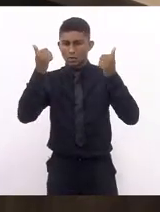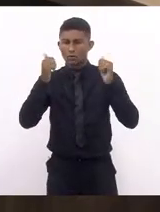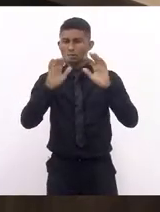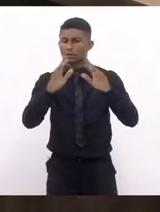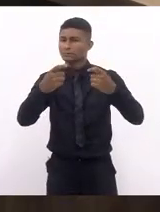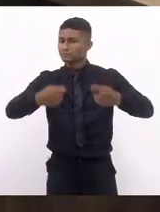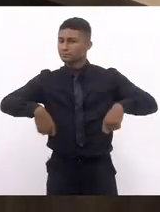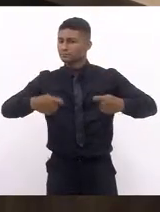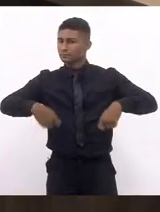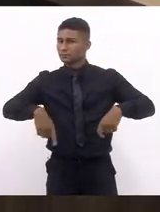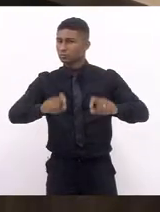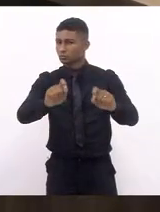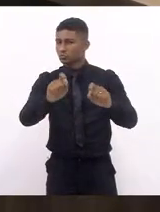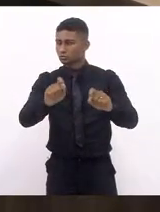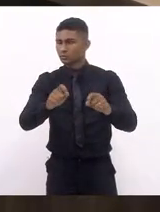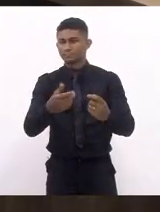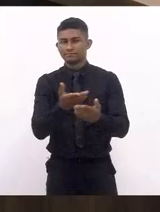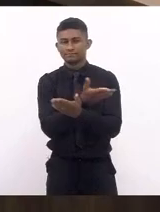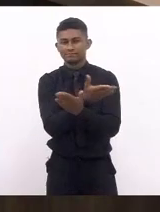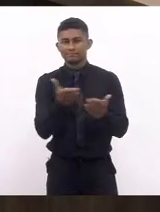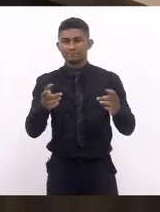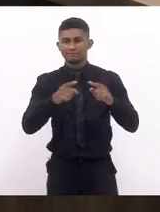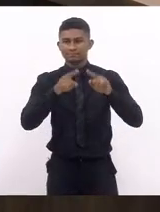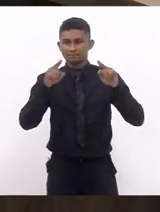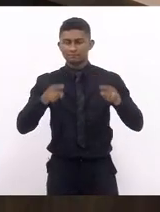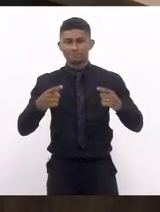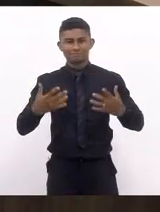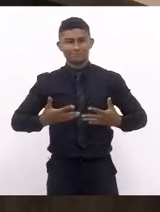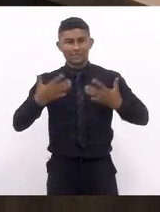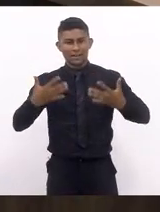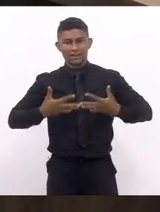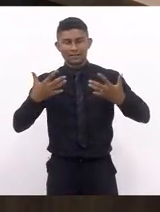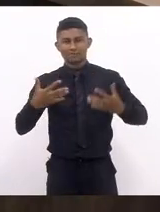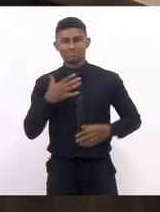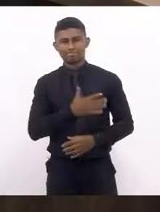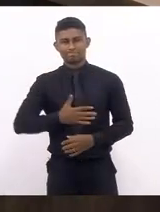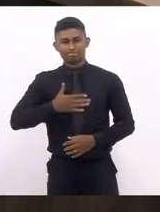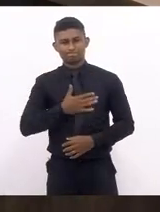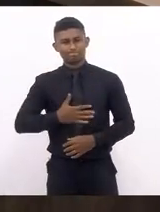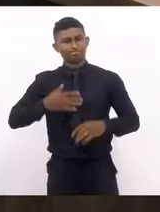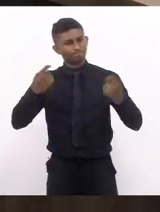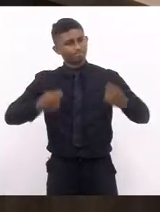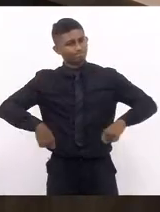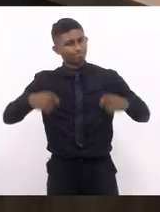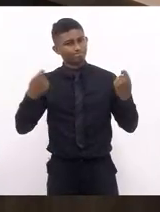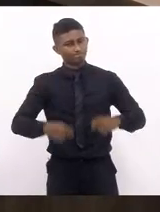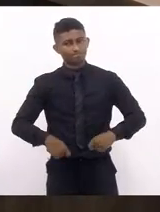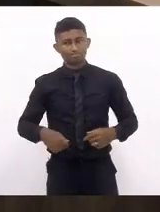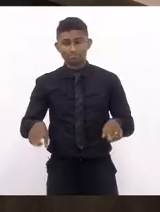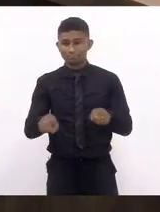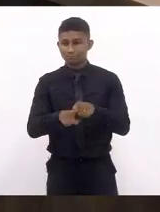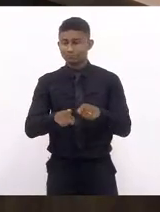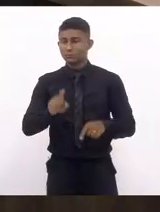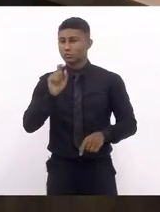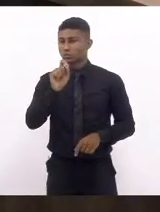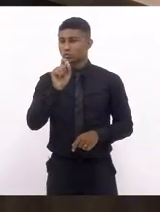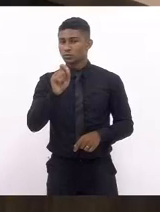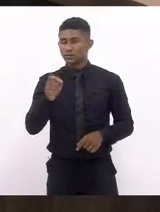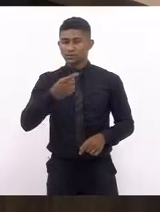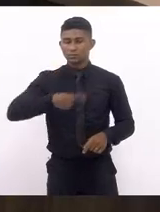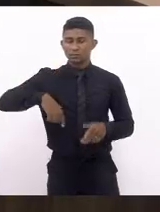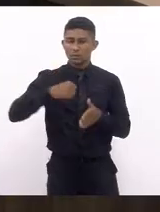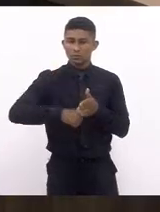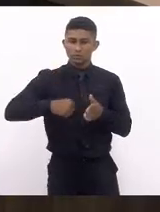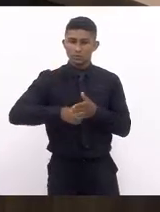Janeiro melhor precisamos ter servidores contentes e satisfeito e como sempre estaremos aqui